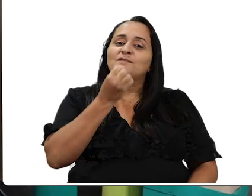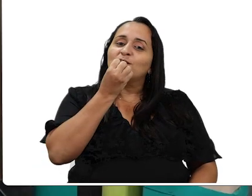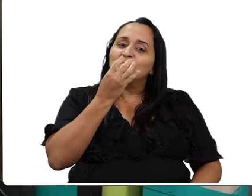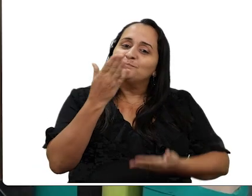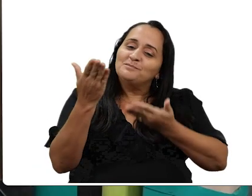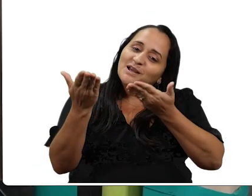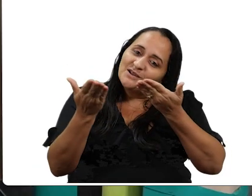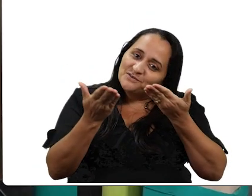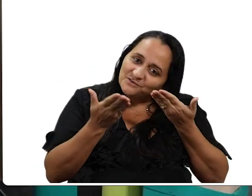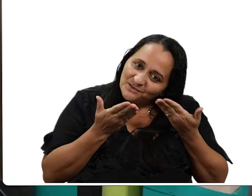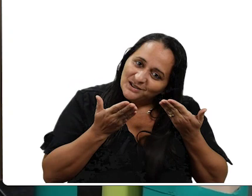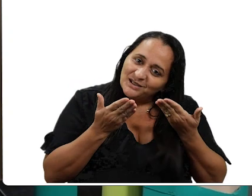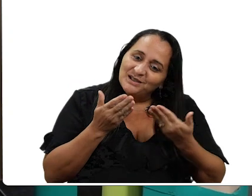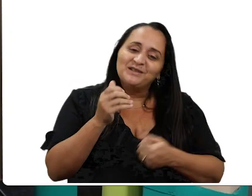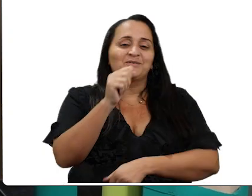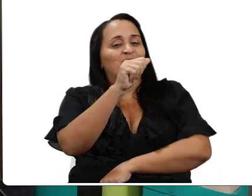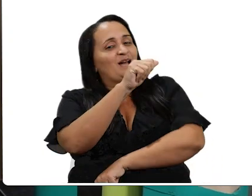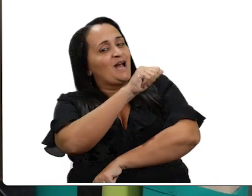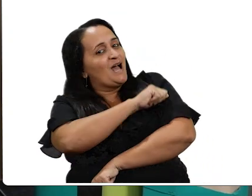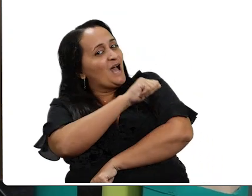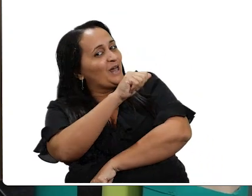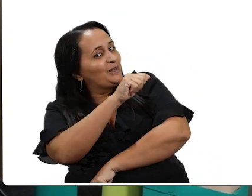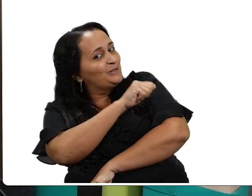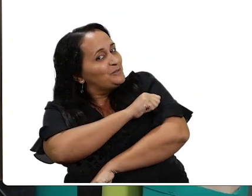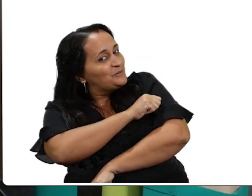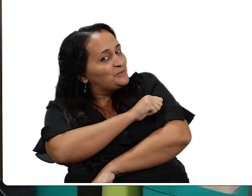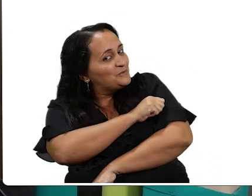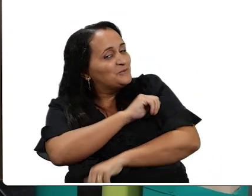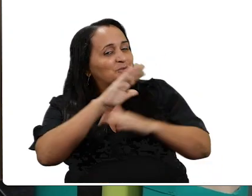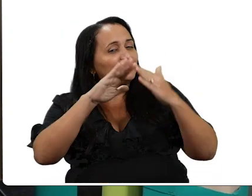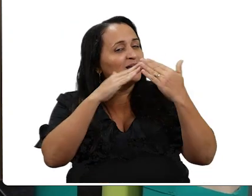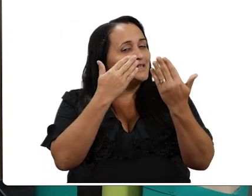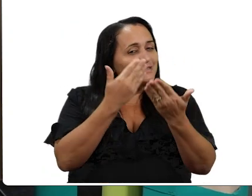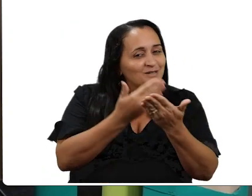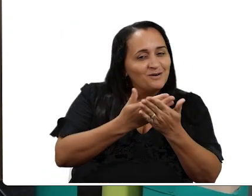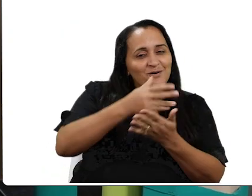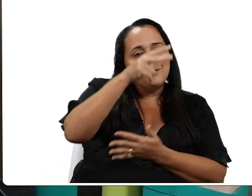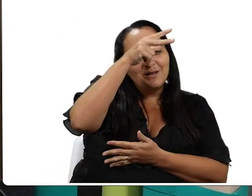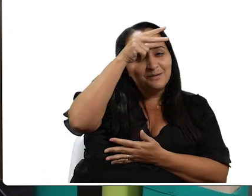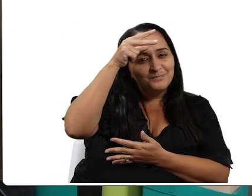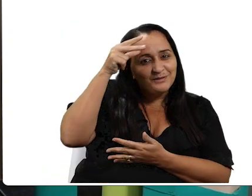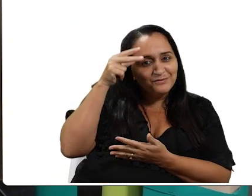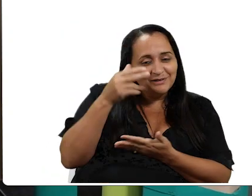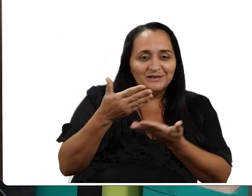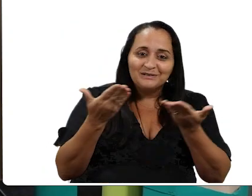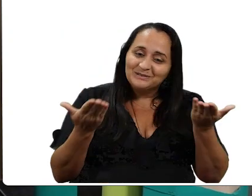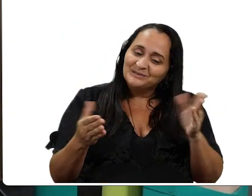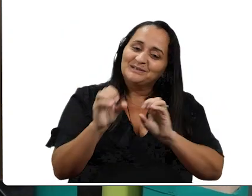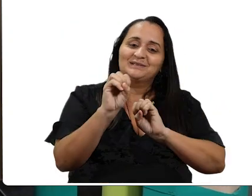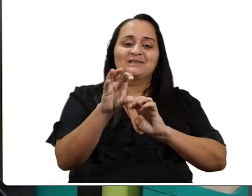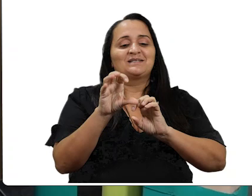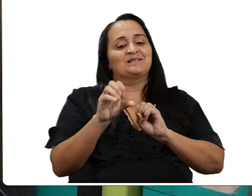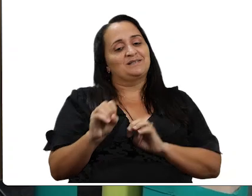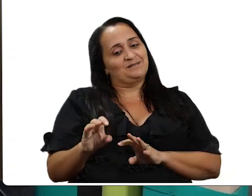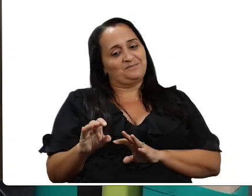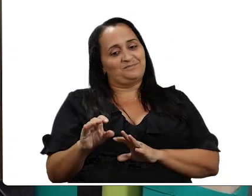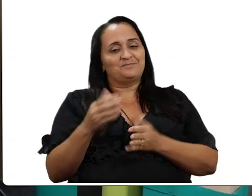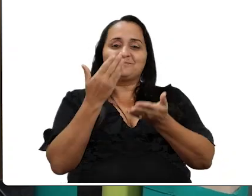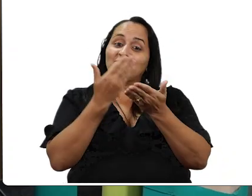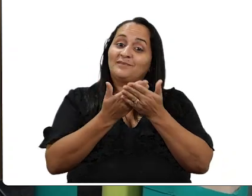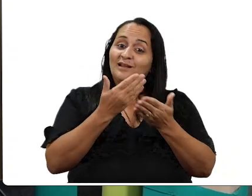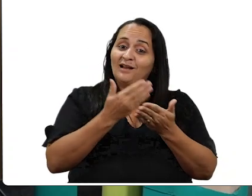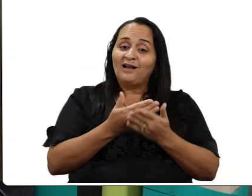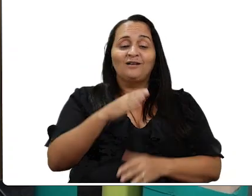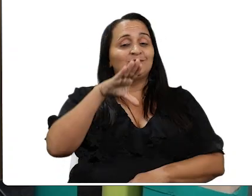Sejam muito bem-vindos, alunos da Rede Municipal de Ensino. Agora a aula é de língua portuguesa para o